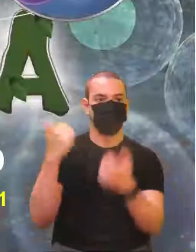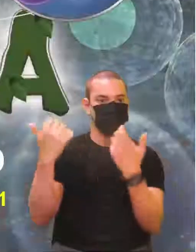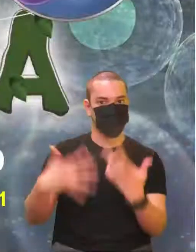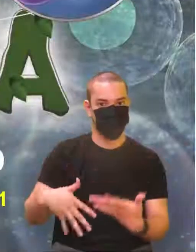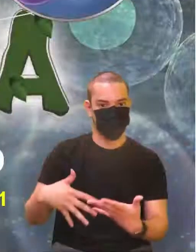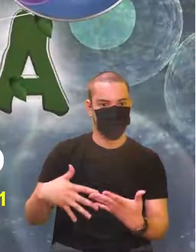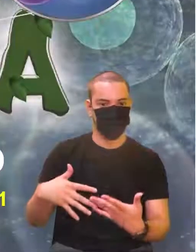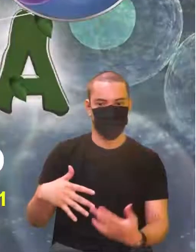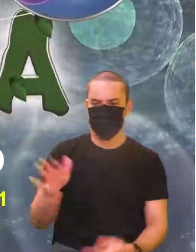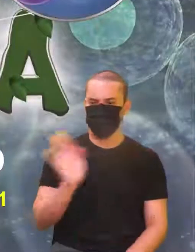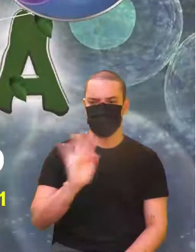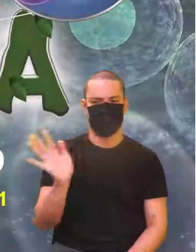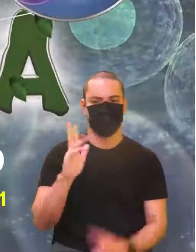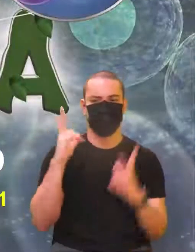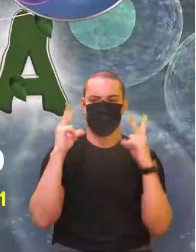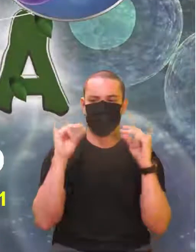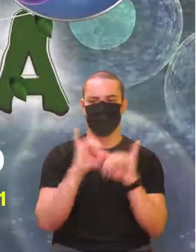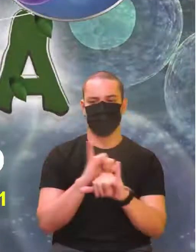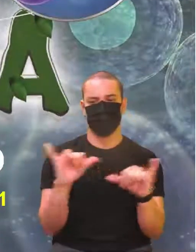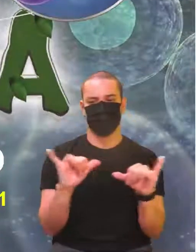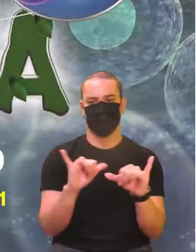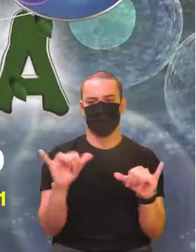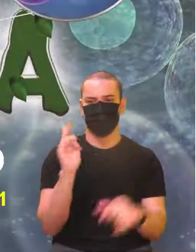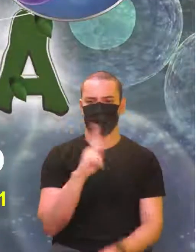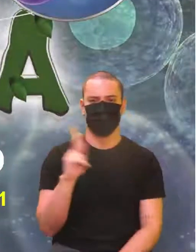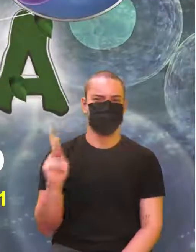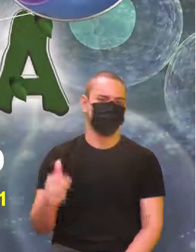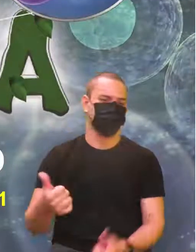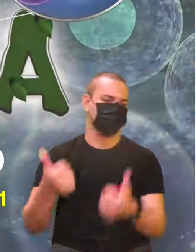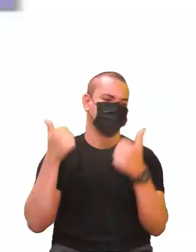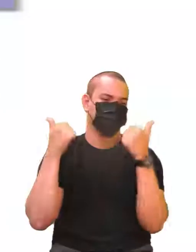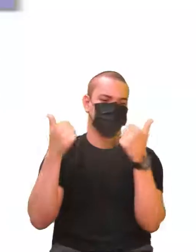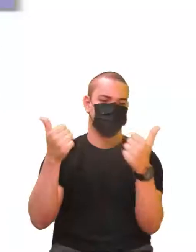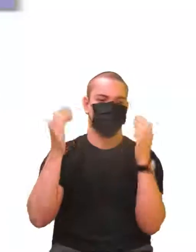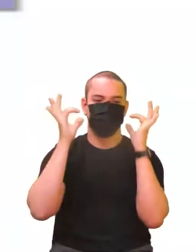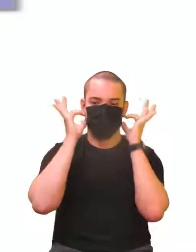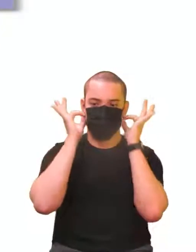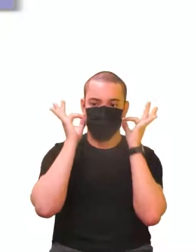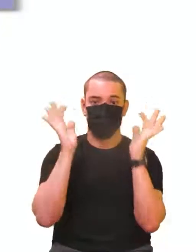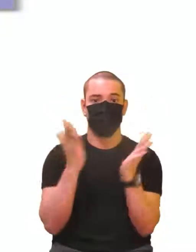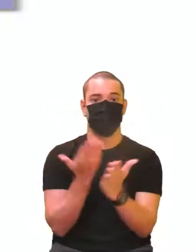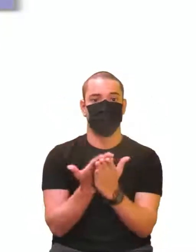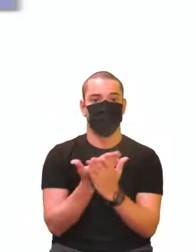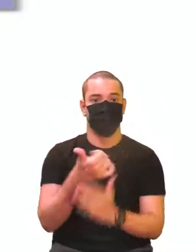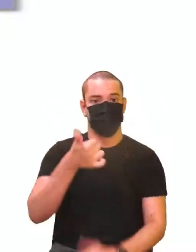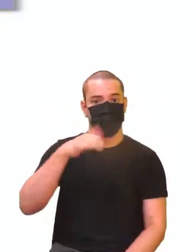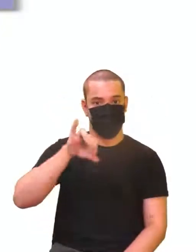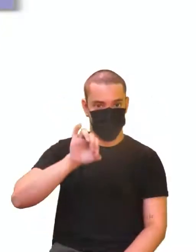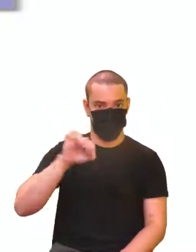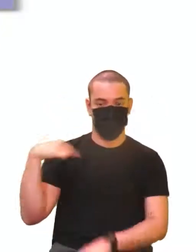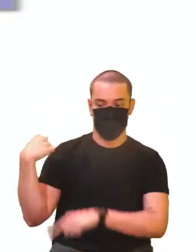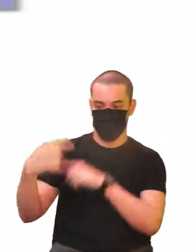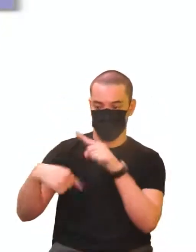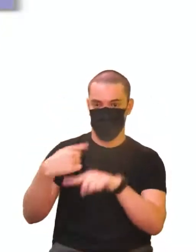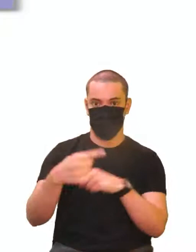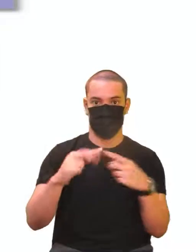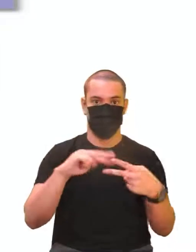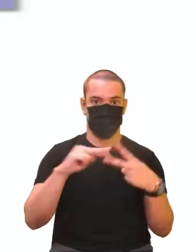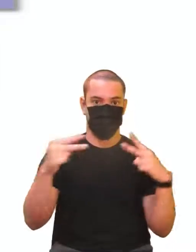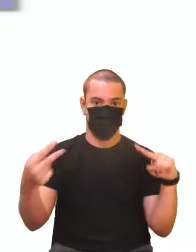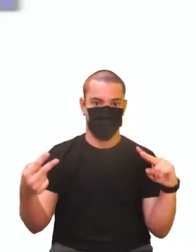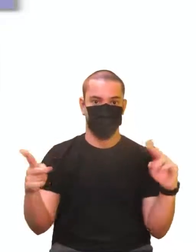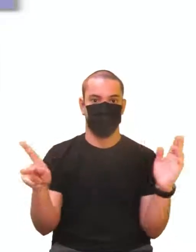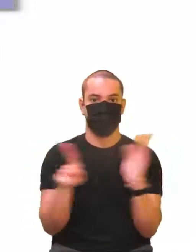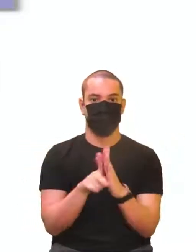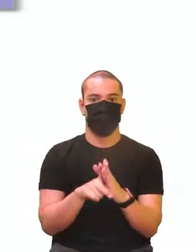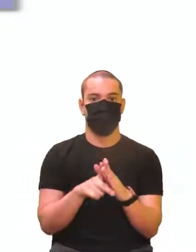Falei, professora? Não, tá tranquilo, prof. Você é joia. Aula 10, então. Heranças sexuais. Nós vamos